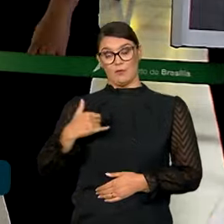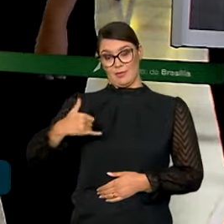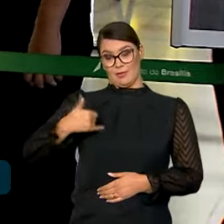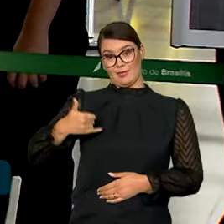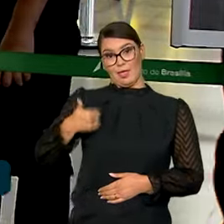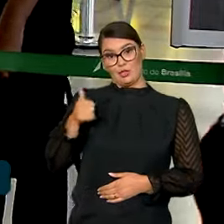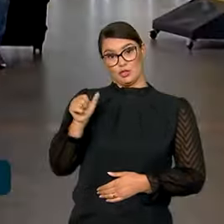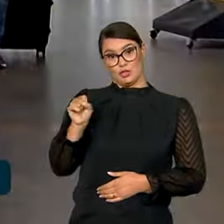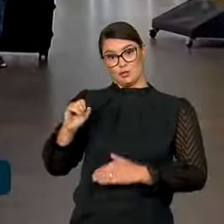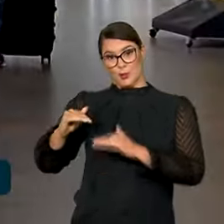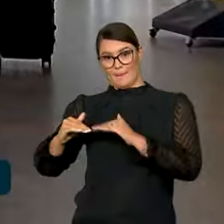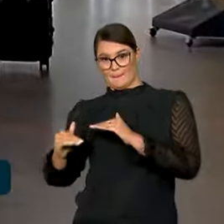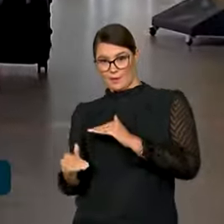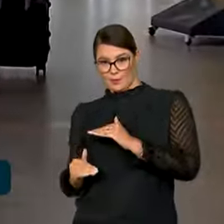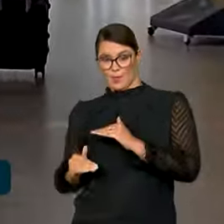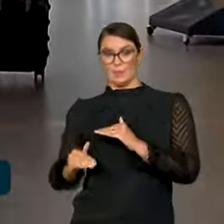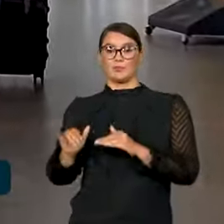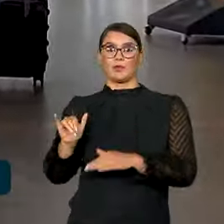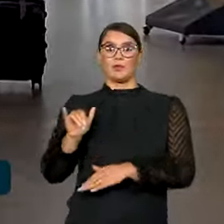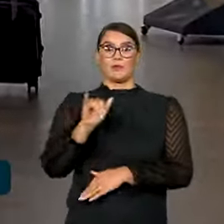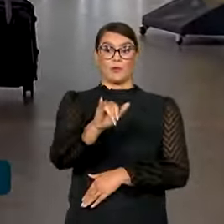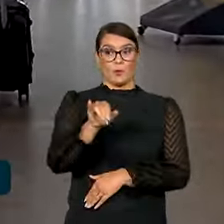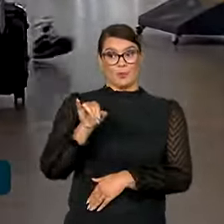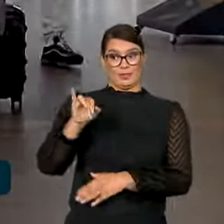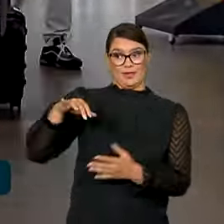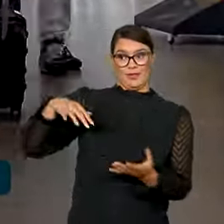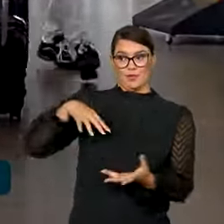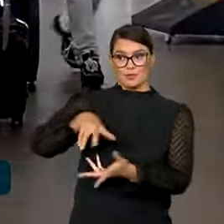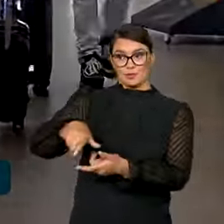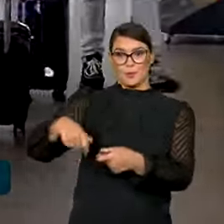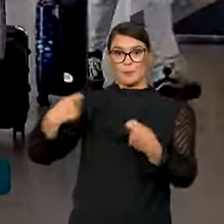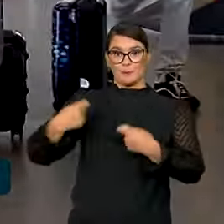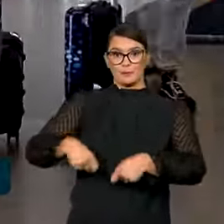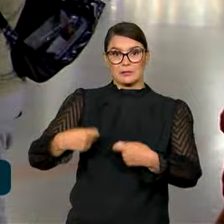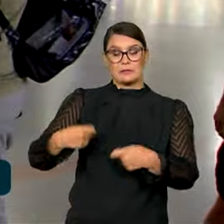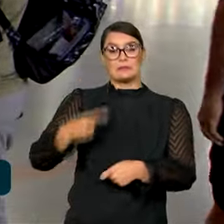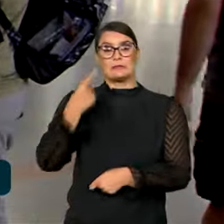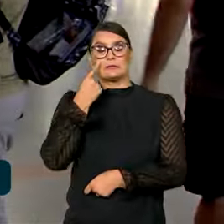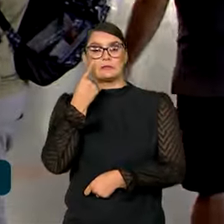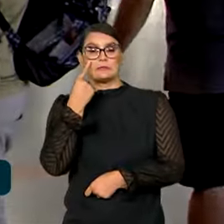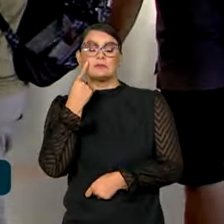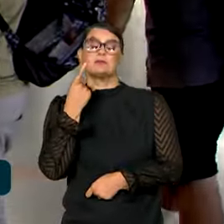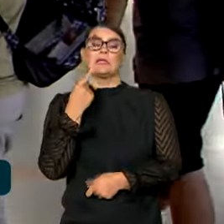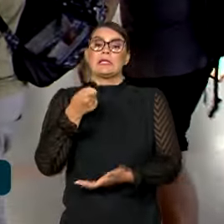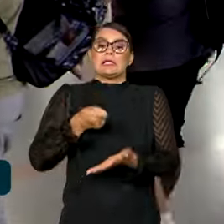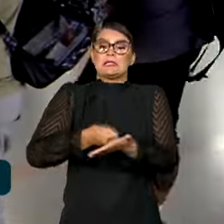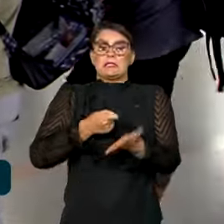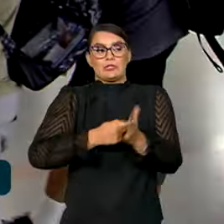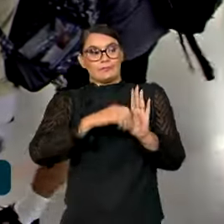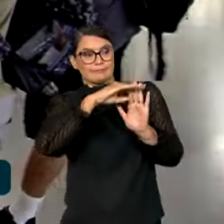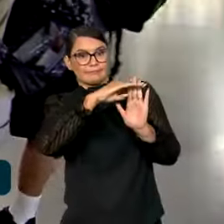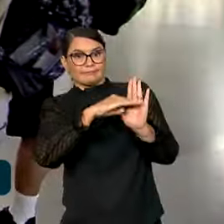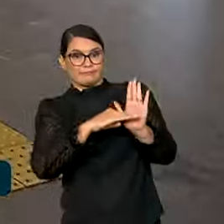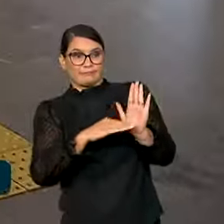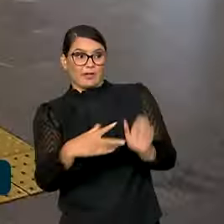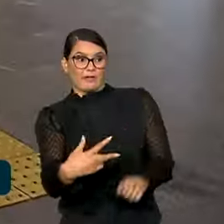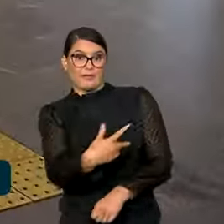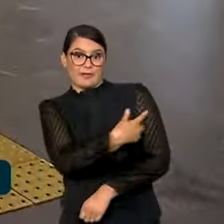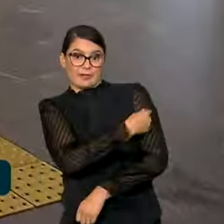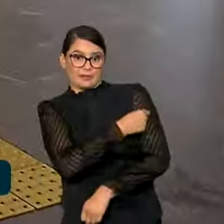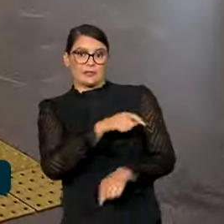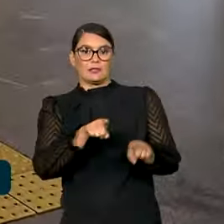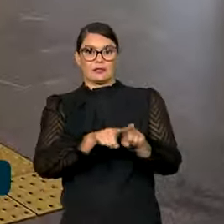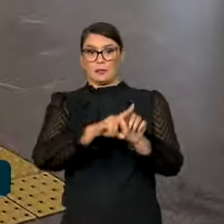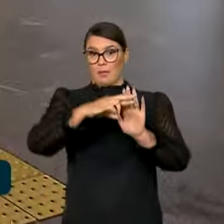de 18 anos. Em voos internacionais, é preciso conferir as exigências de vacinas e